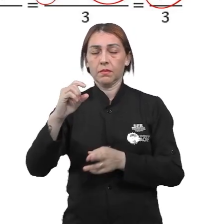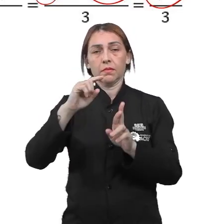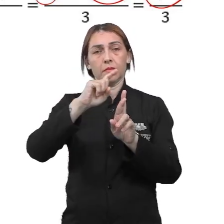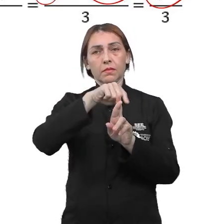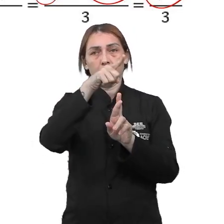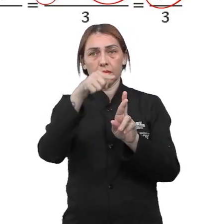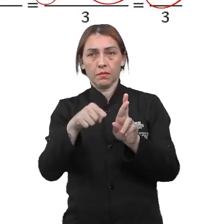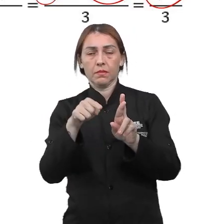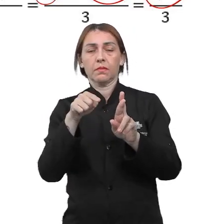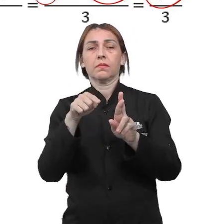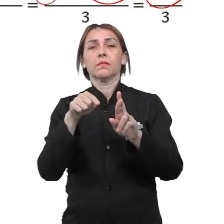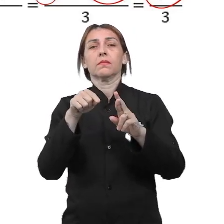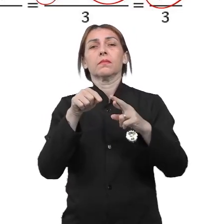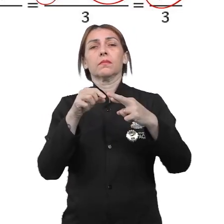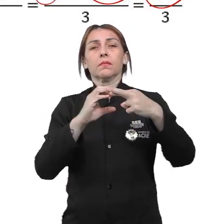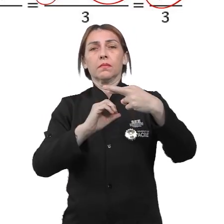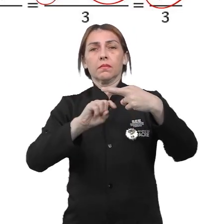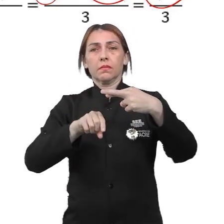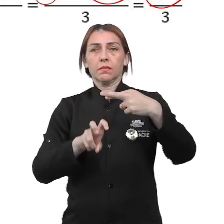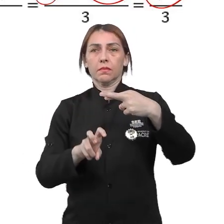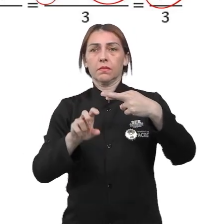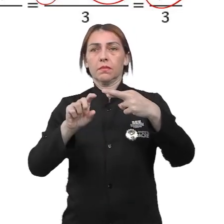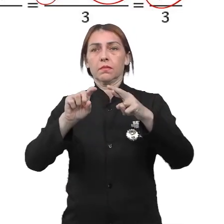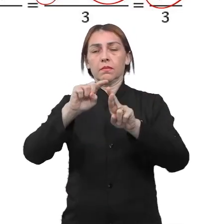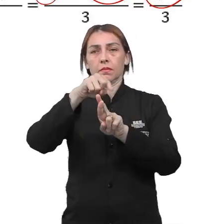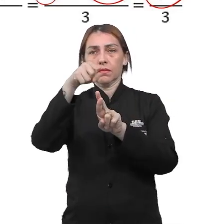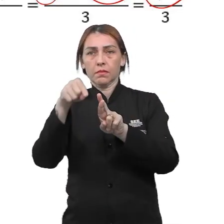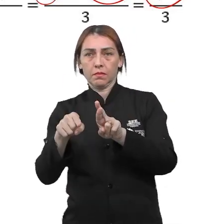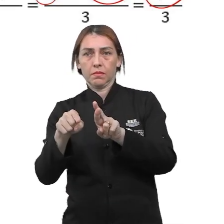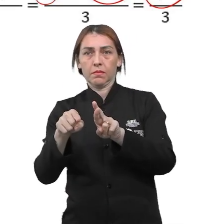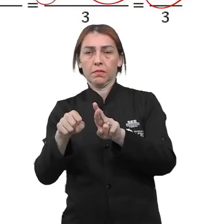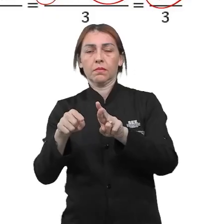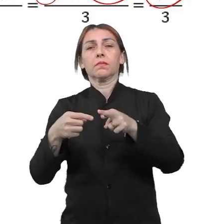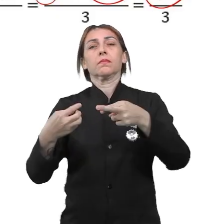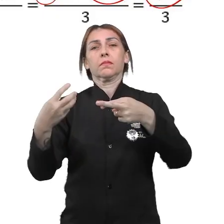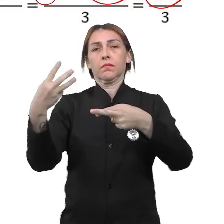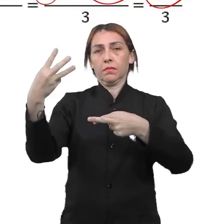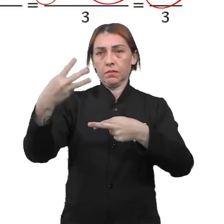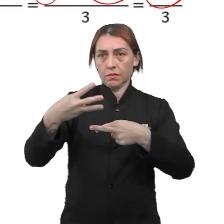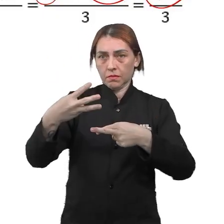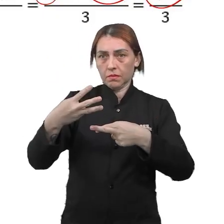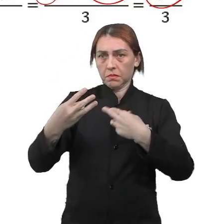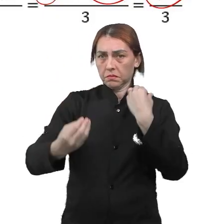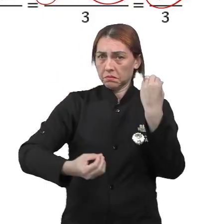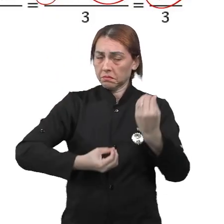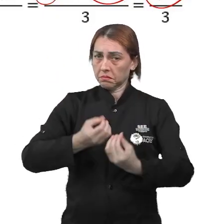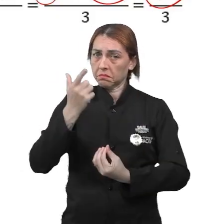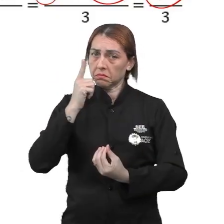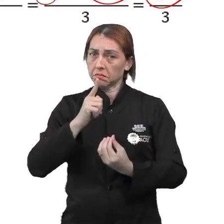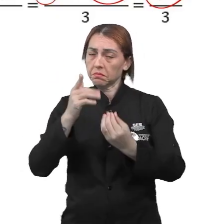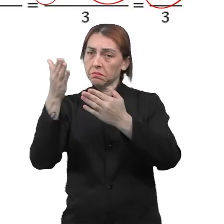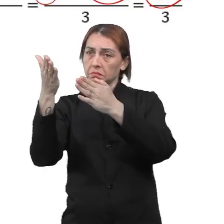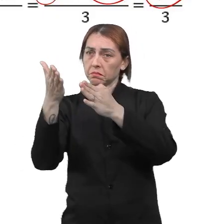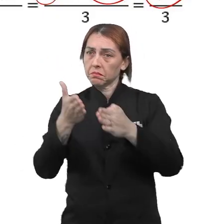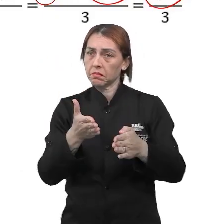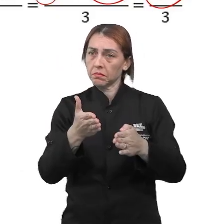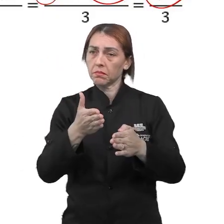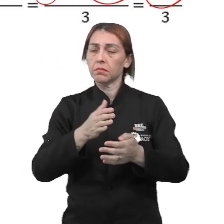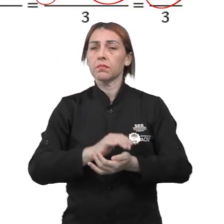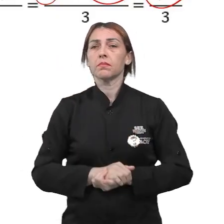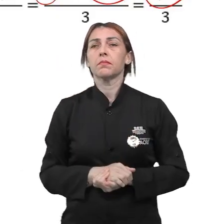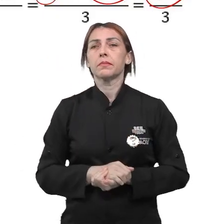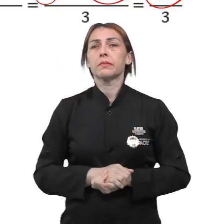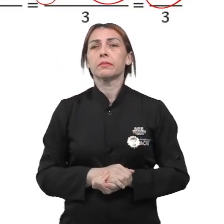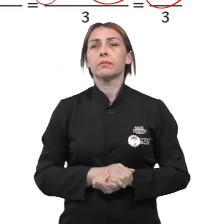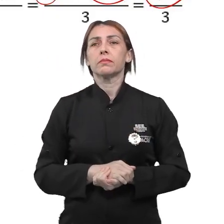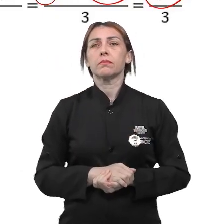Π dividido por 0,5 π sobre 3. Professor, como é que eu consigo simplificar isso? Olha aqui, pessoal. Vou